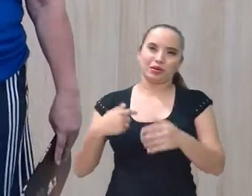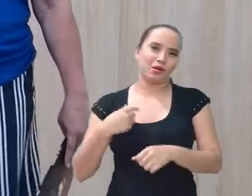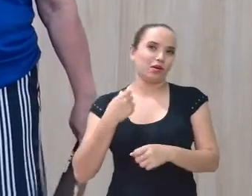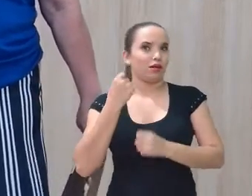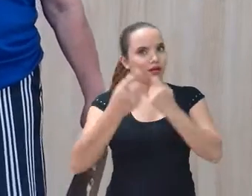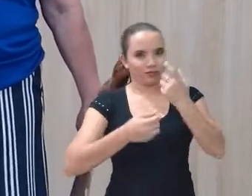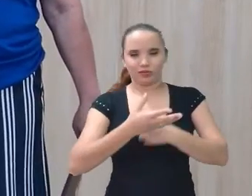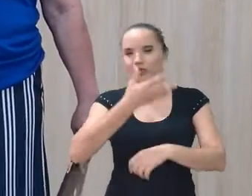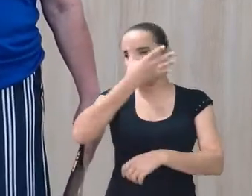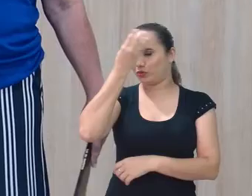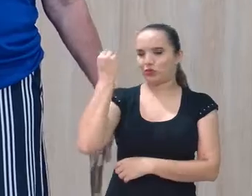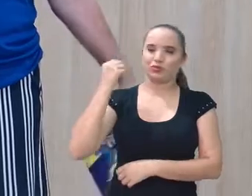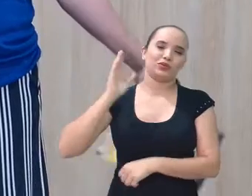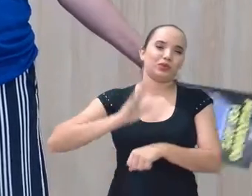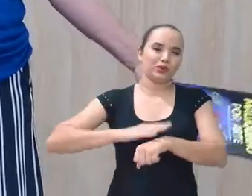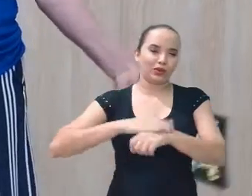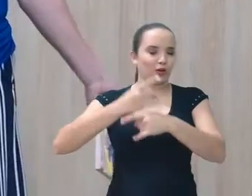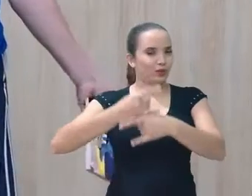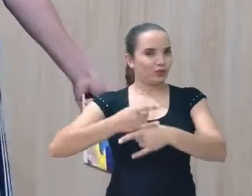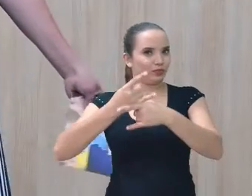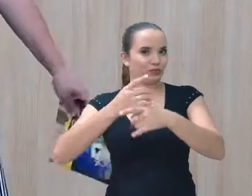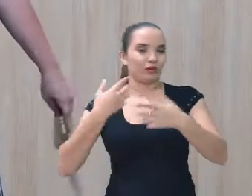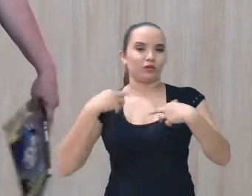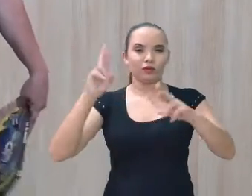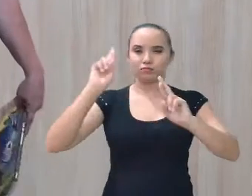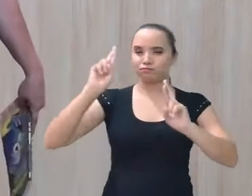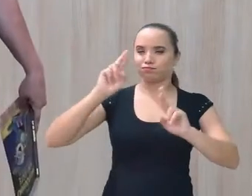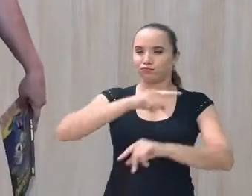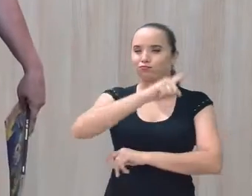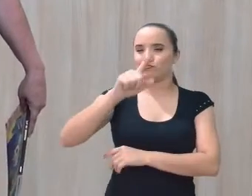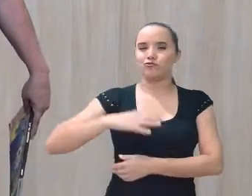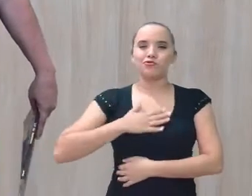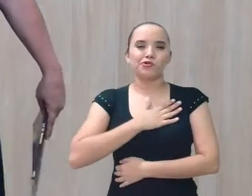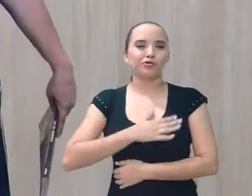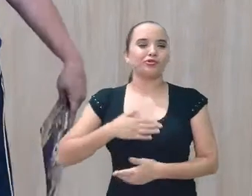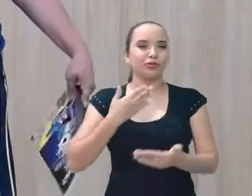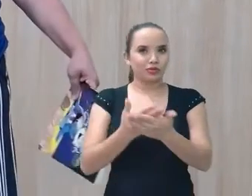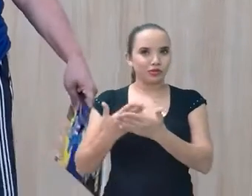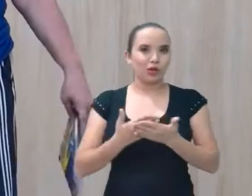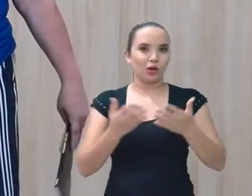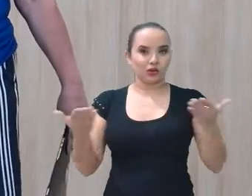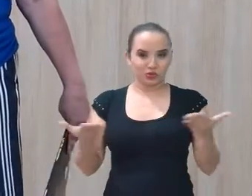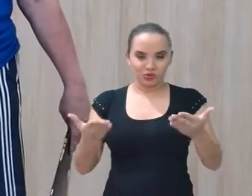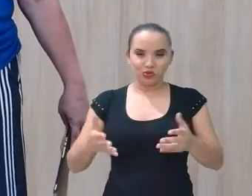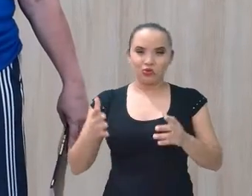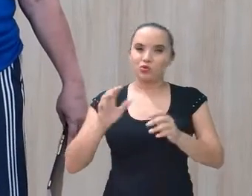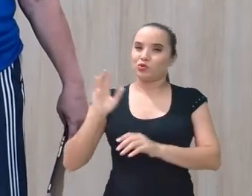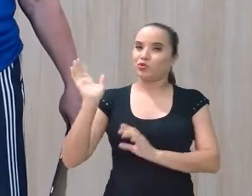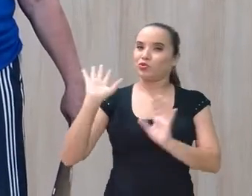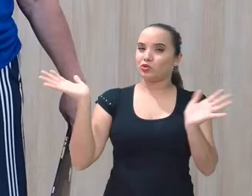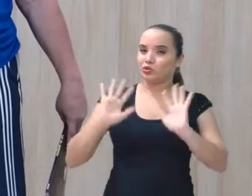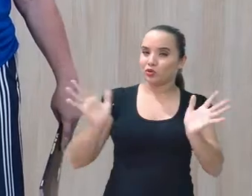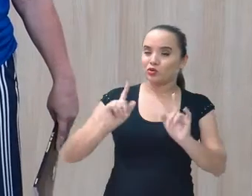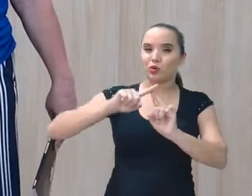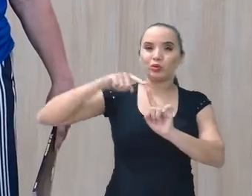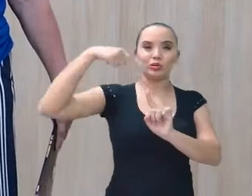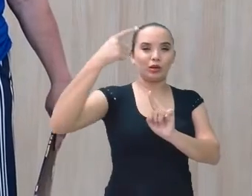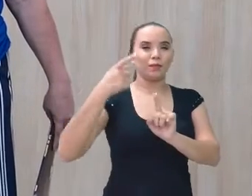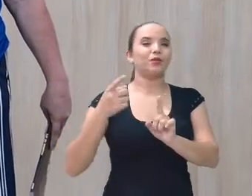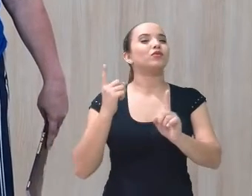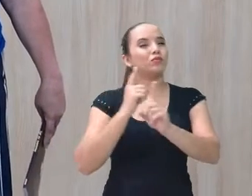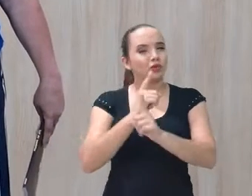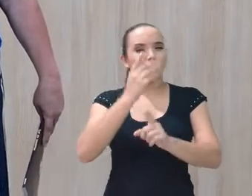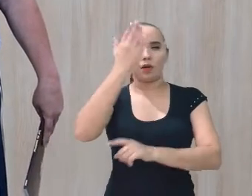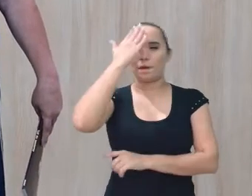vezes a gente esquece. Bom, gente, eu espero que vocês tenham gostado da aula de hoje, e a gente se despede. Na próxima aula a gente vai ver mais um